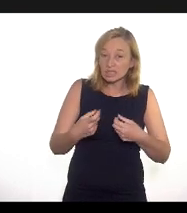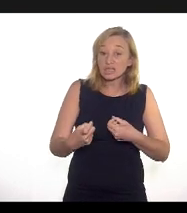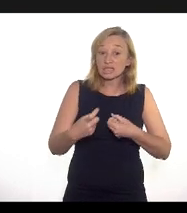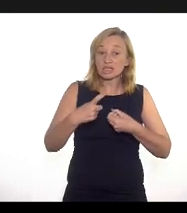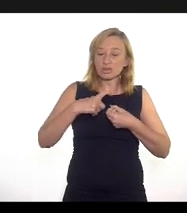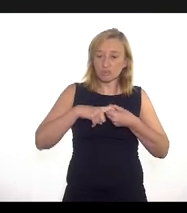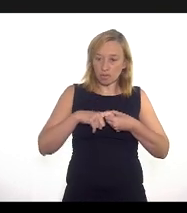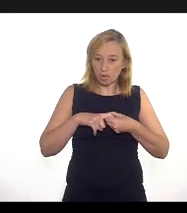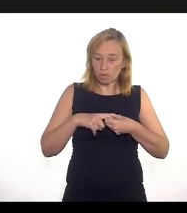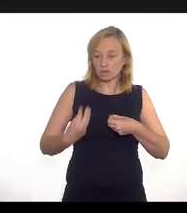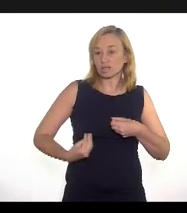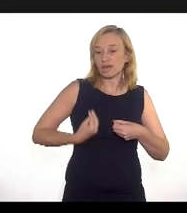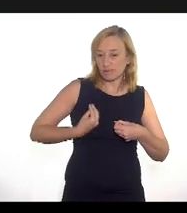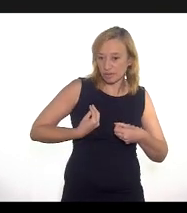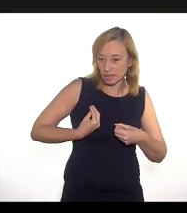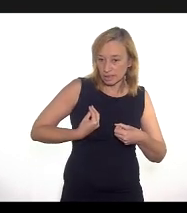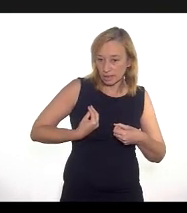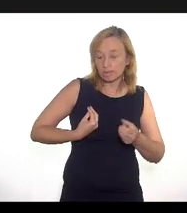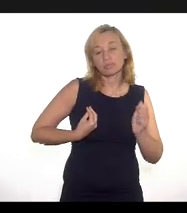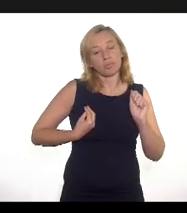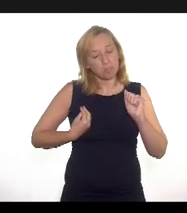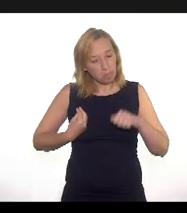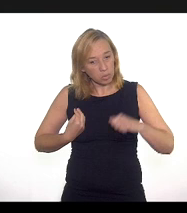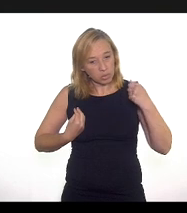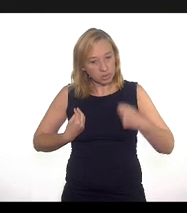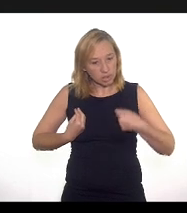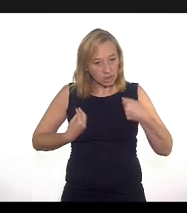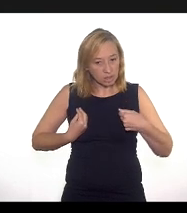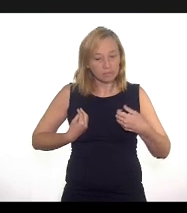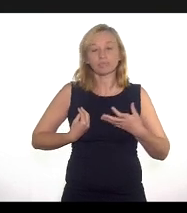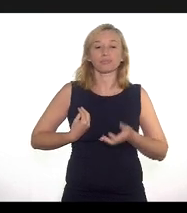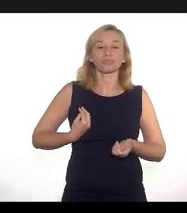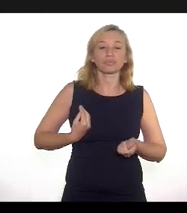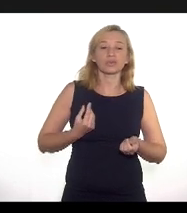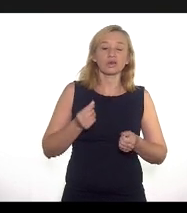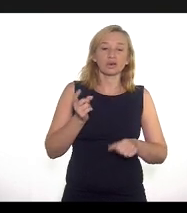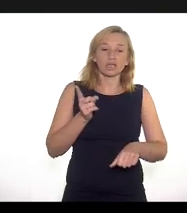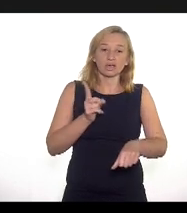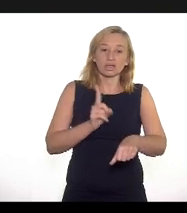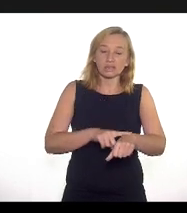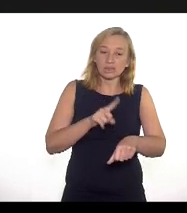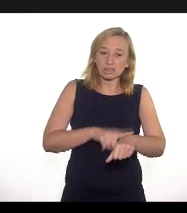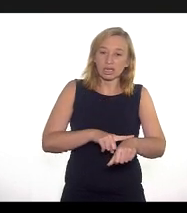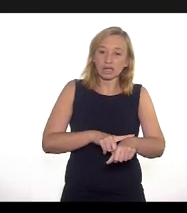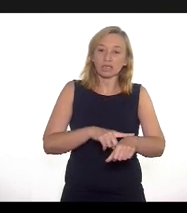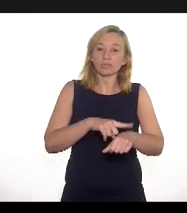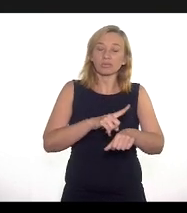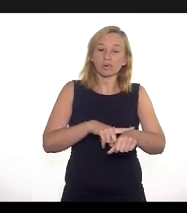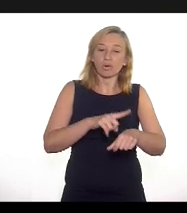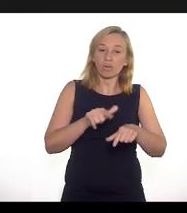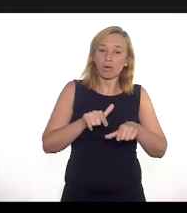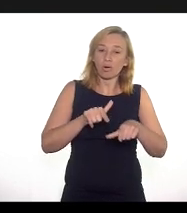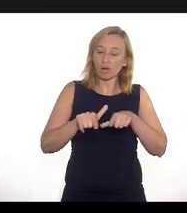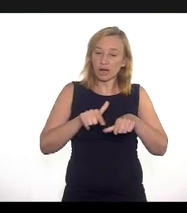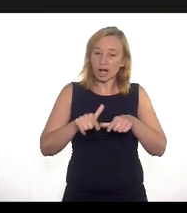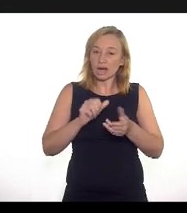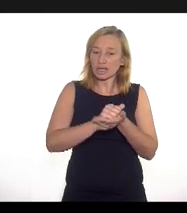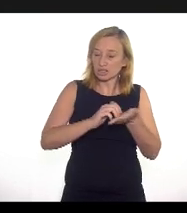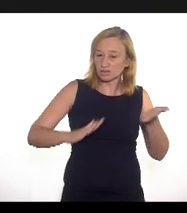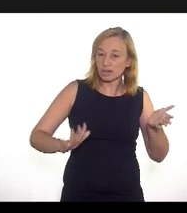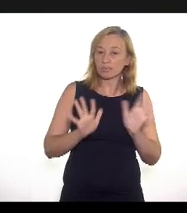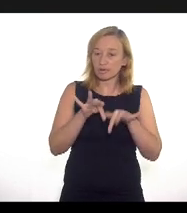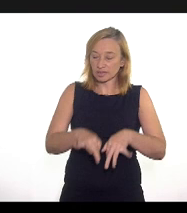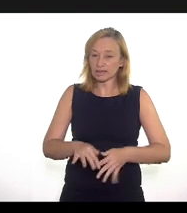retorno presencial para fazer essa carga horária, essas atividades, e ter o